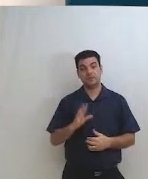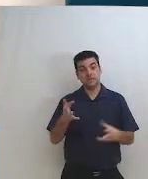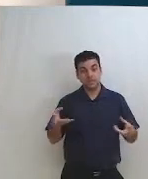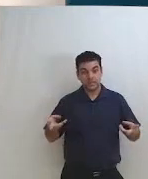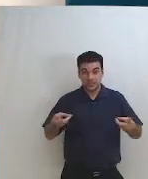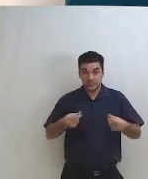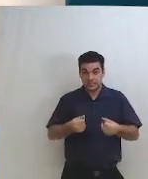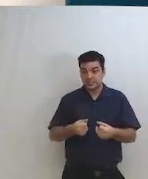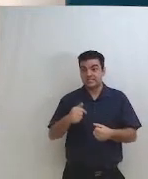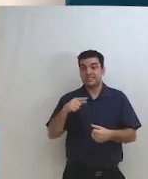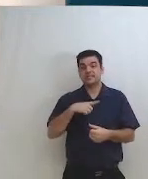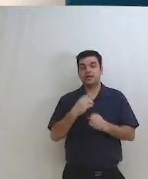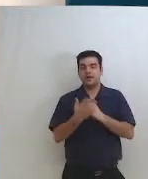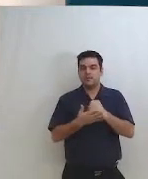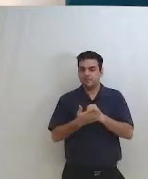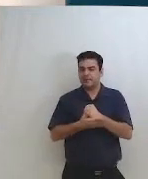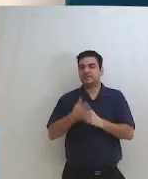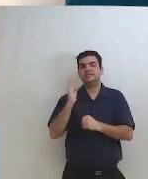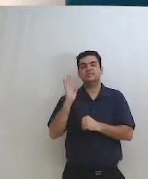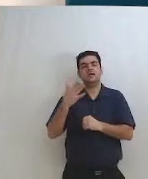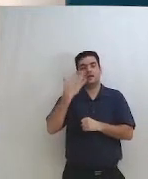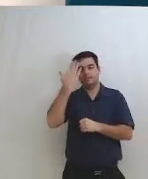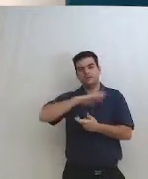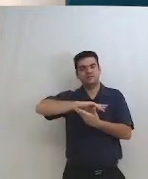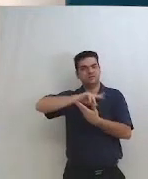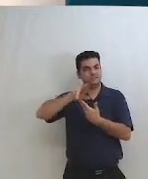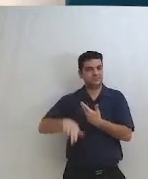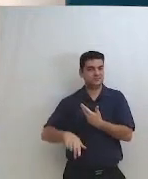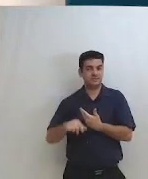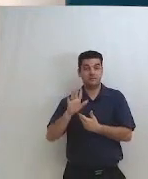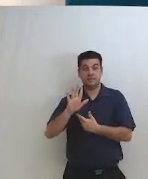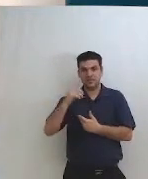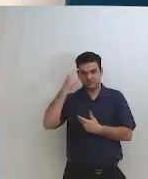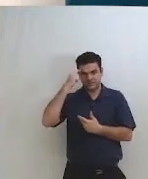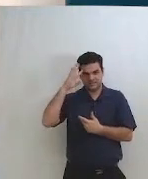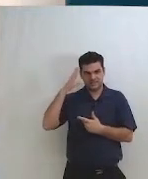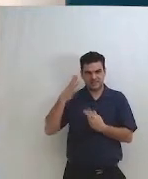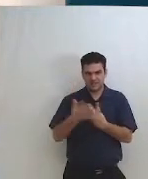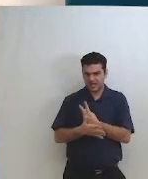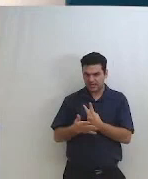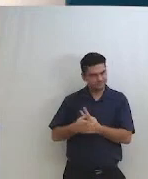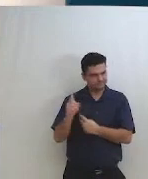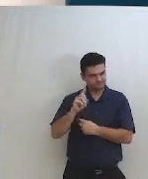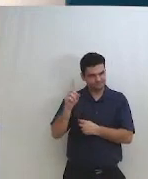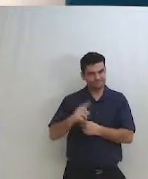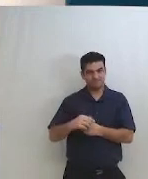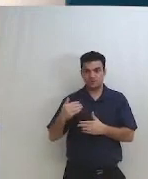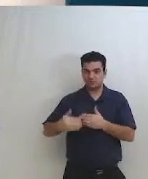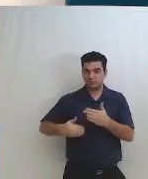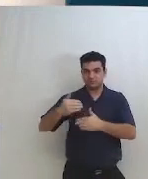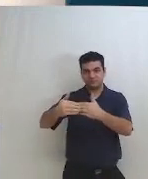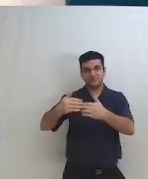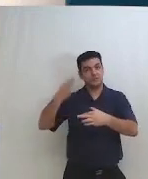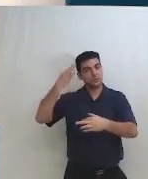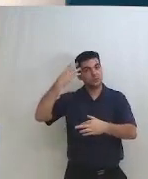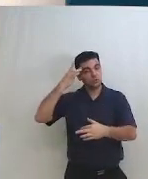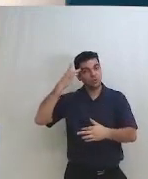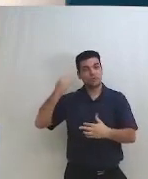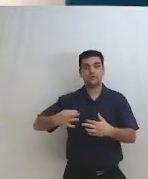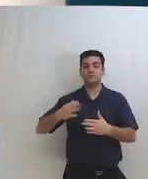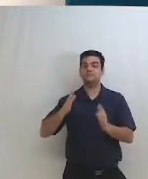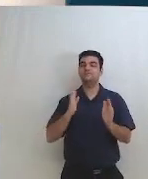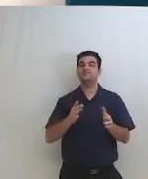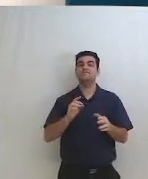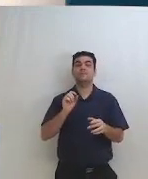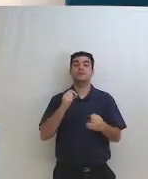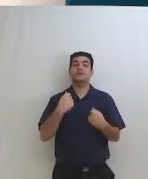elementos fáticos e probatórios dos autos, não há se falar em manifesta improcedência dessas, motivo pelo qual não podem ser decotadas, devendo ser efetiva incidência